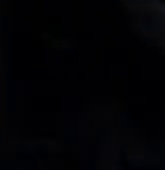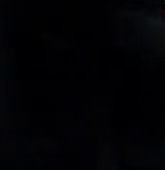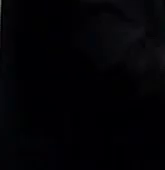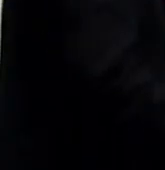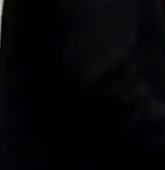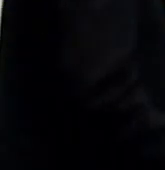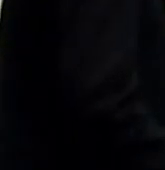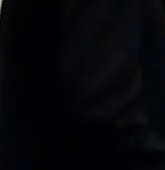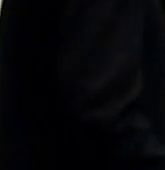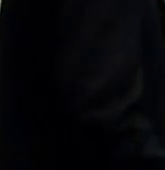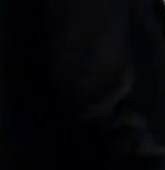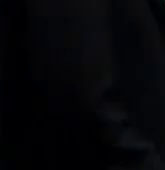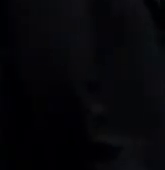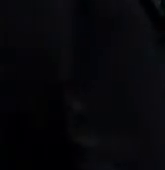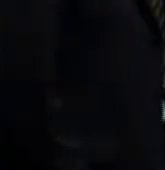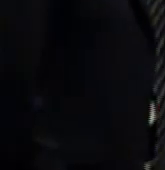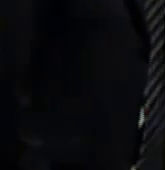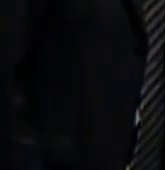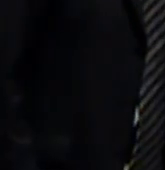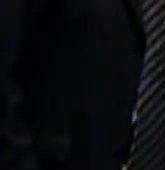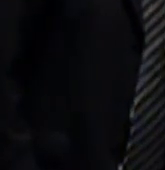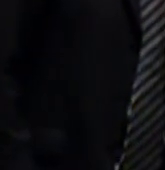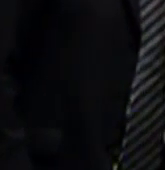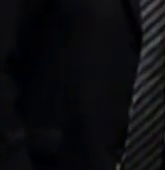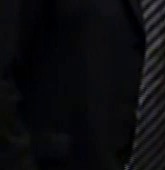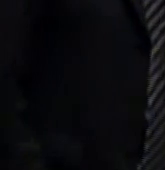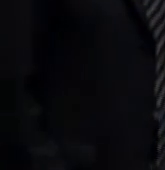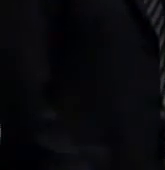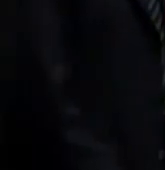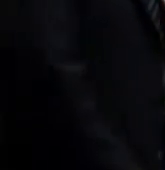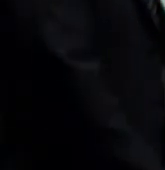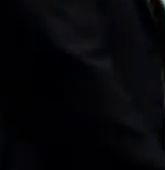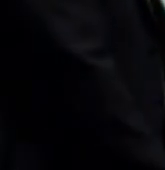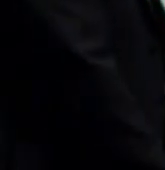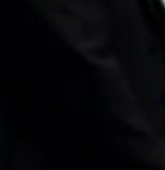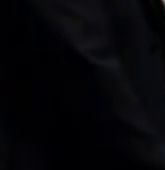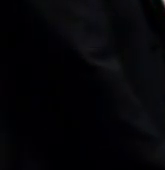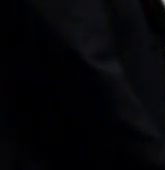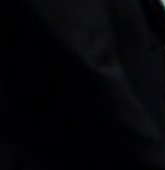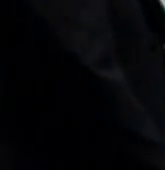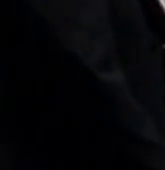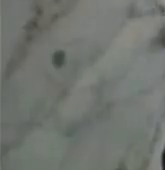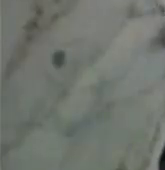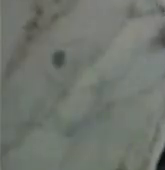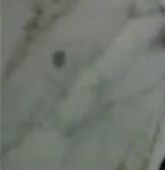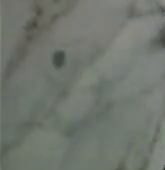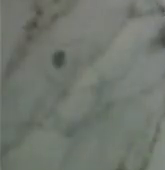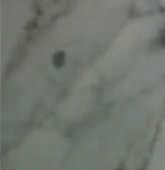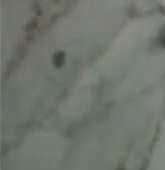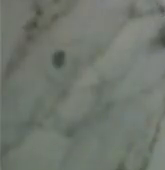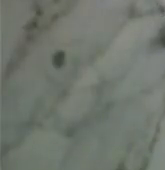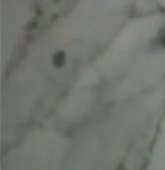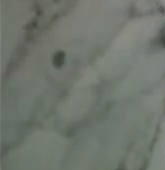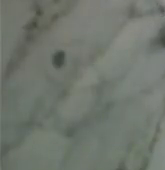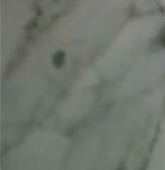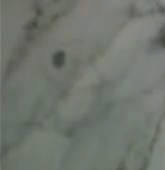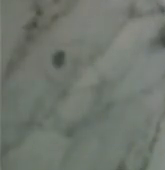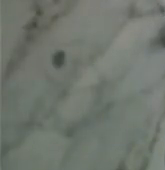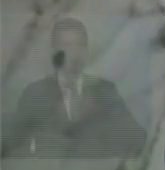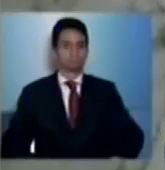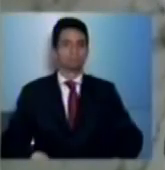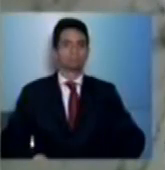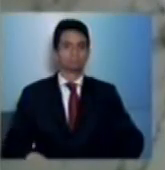senhor presidente senhores deputados senhoras deputadas Público aqui presente telespectador da TV Assembleia eu gostaria